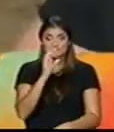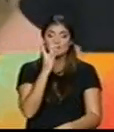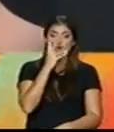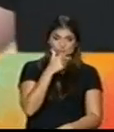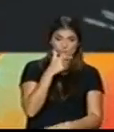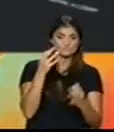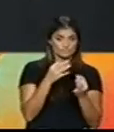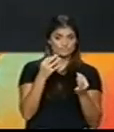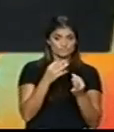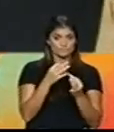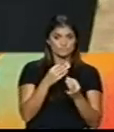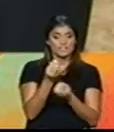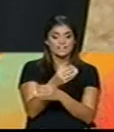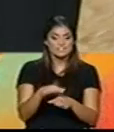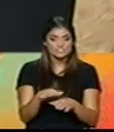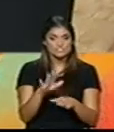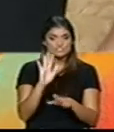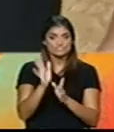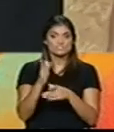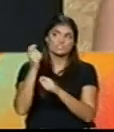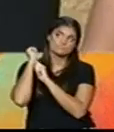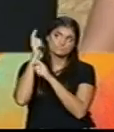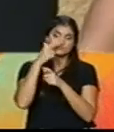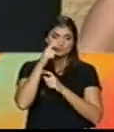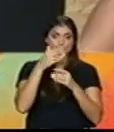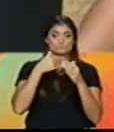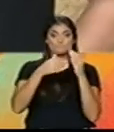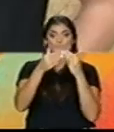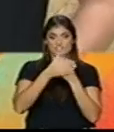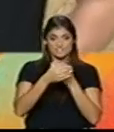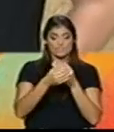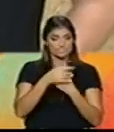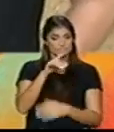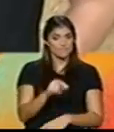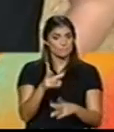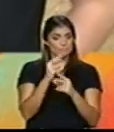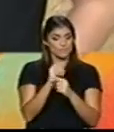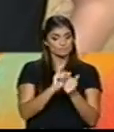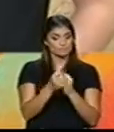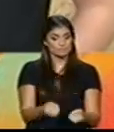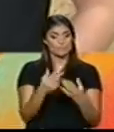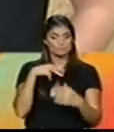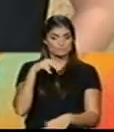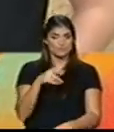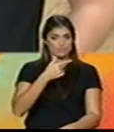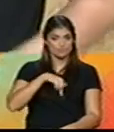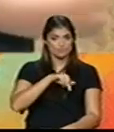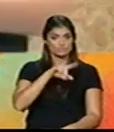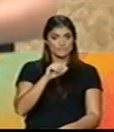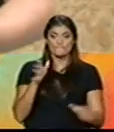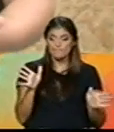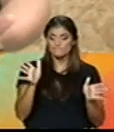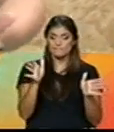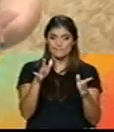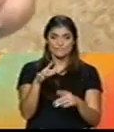é verdade. Tanto crianças já conseguiram lançar até pessoas mais idosas. É uma nova modalidade que surge em Portugal e que nós somos os impulsionadores, é um